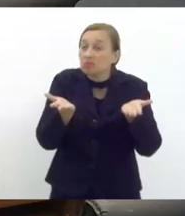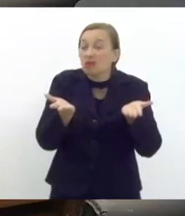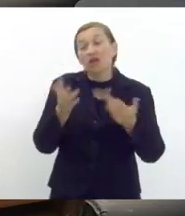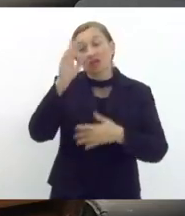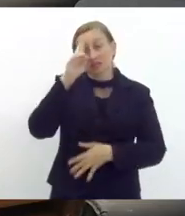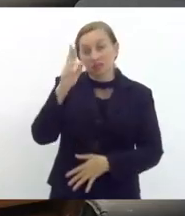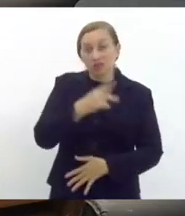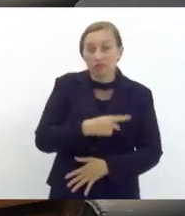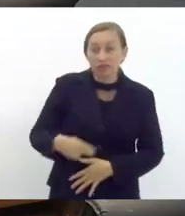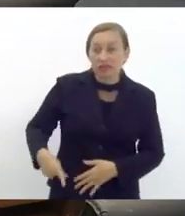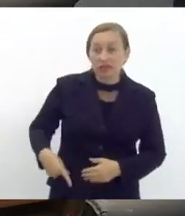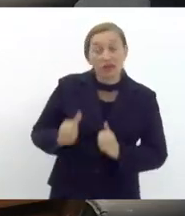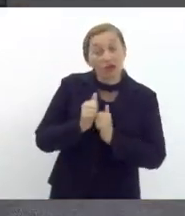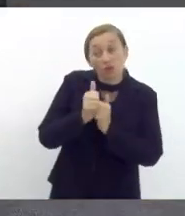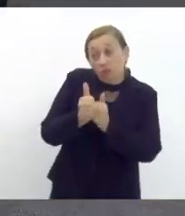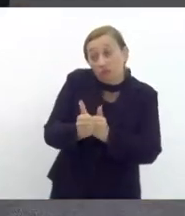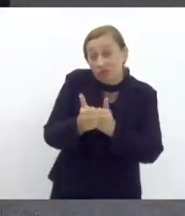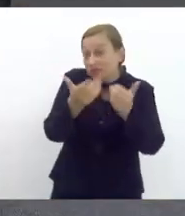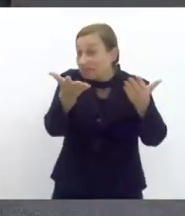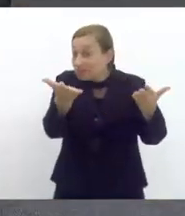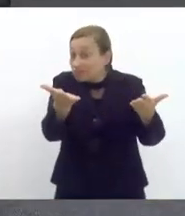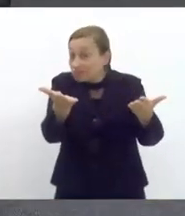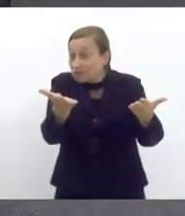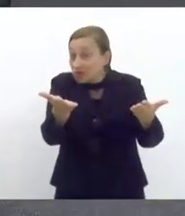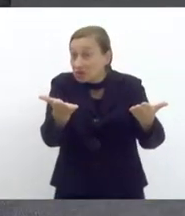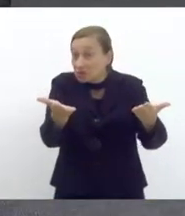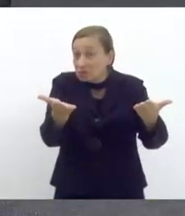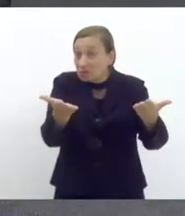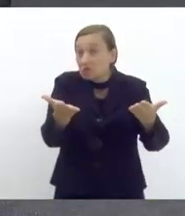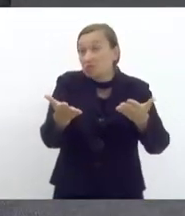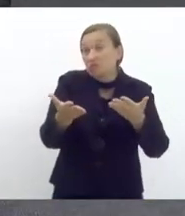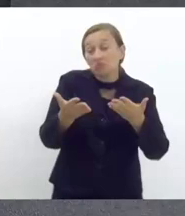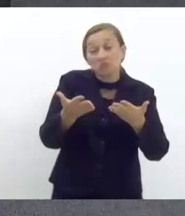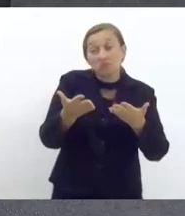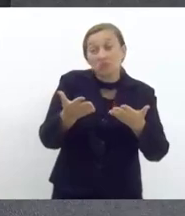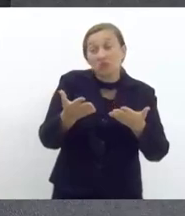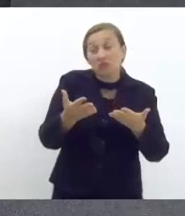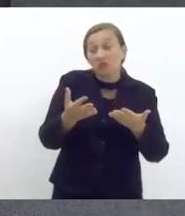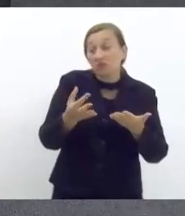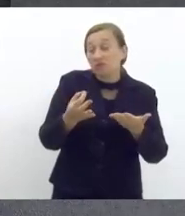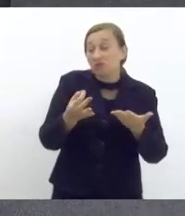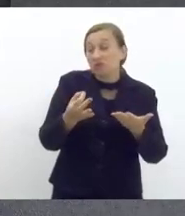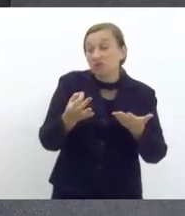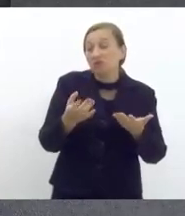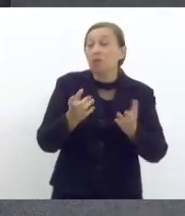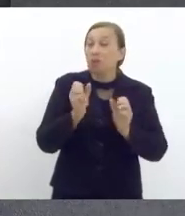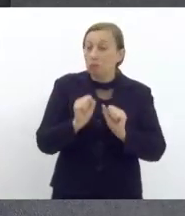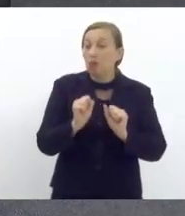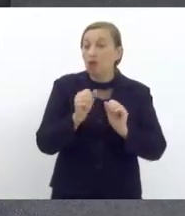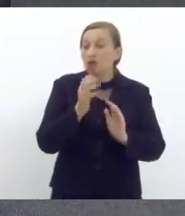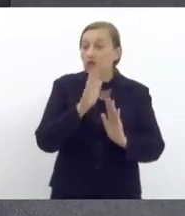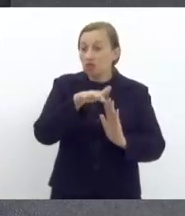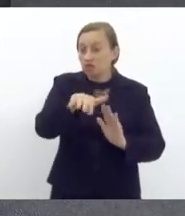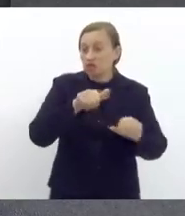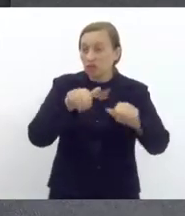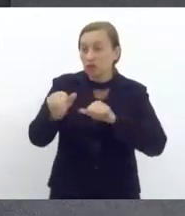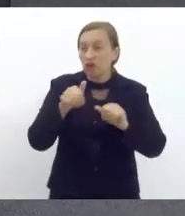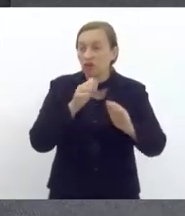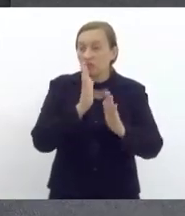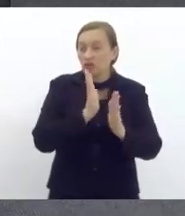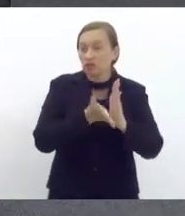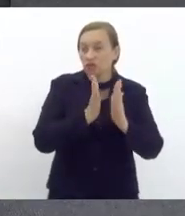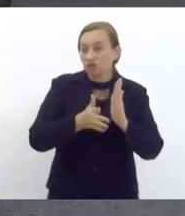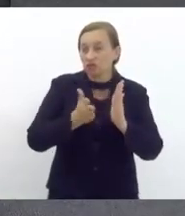senhora Presidente a condução de vossa senhora não tem objeção nenhuma da senhora chamar o feito a ordem e conferir a